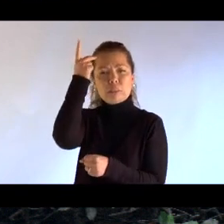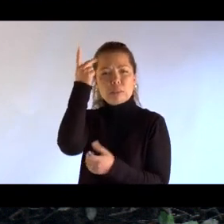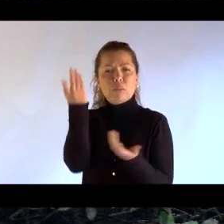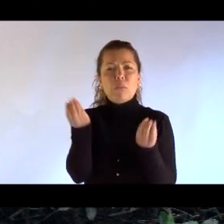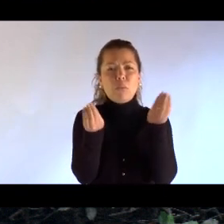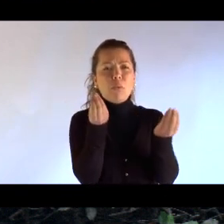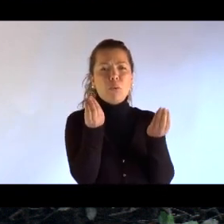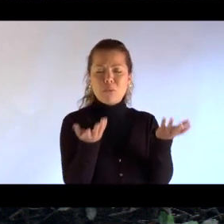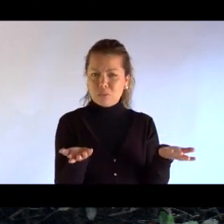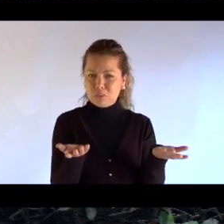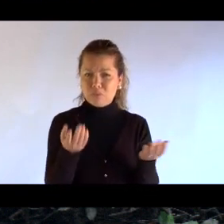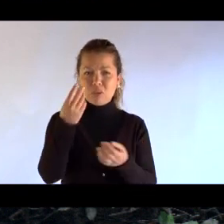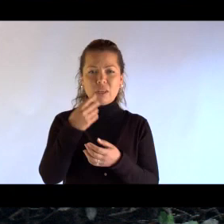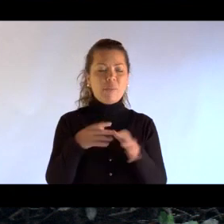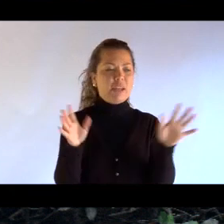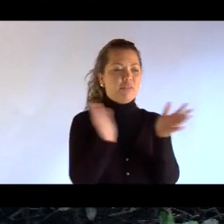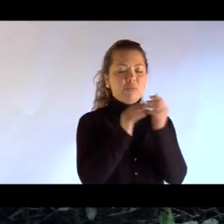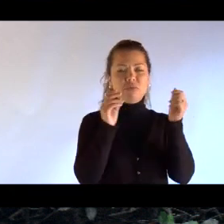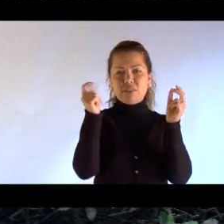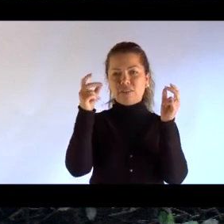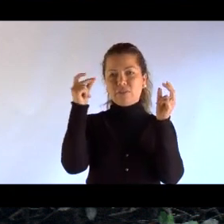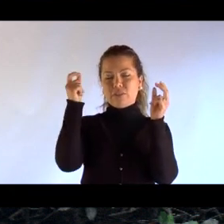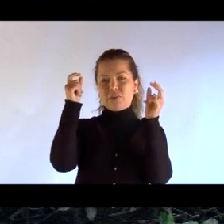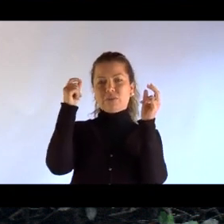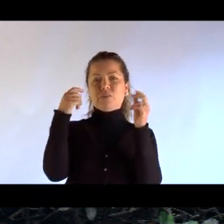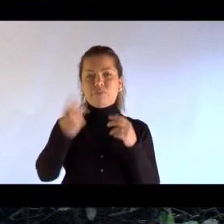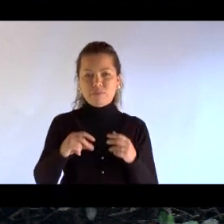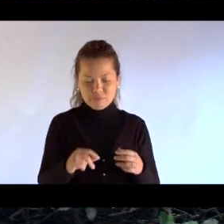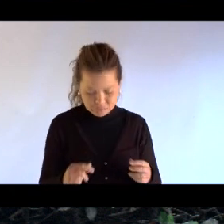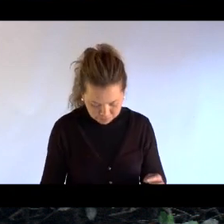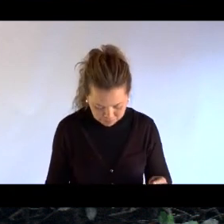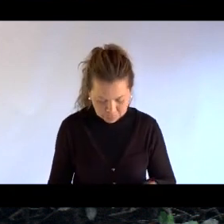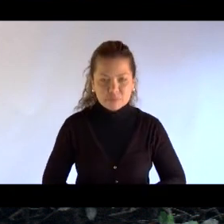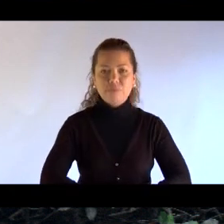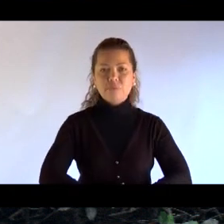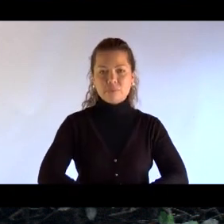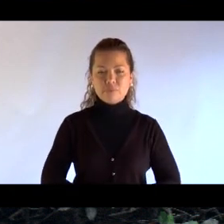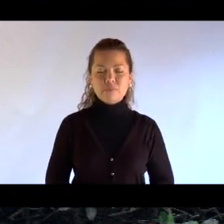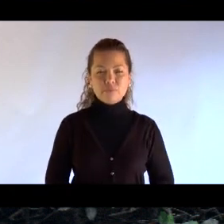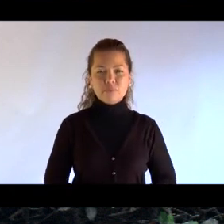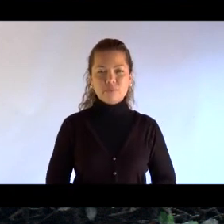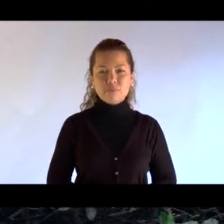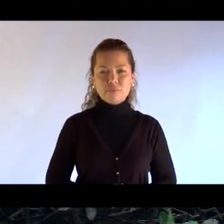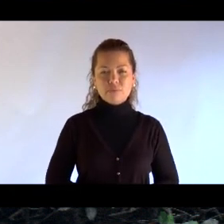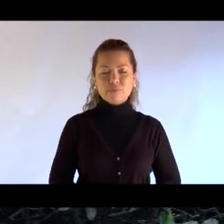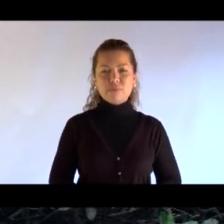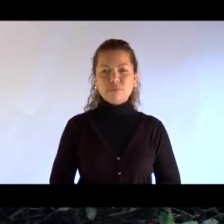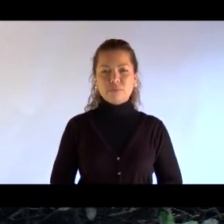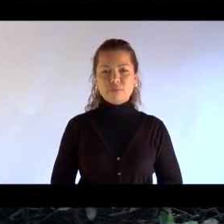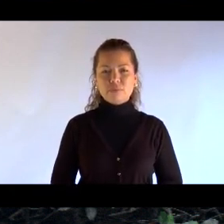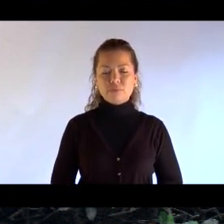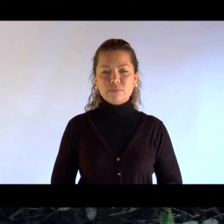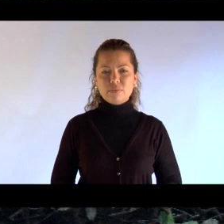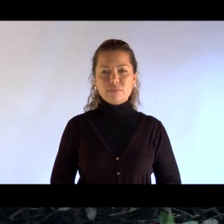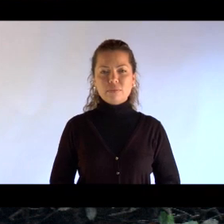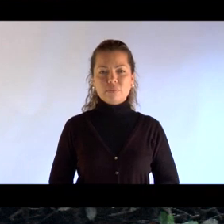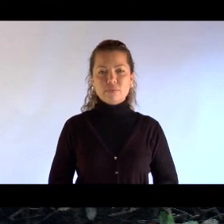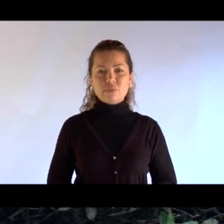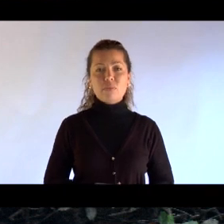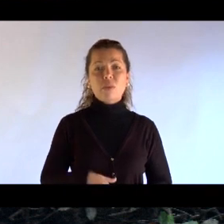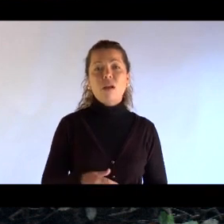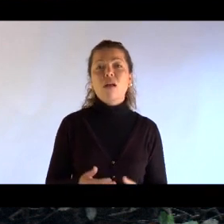Assim como vale a pena pensar na incorporação deste e de outros pratos lembrança aos cardápios dos restaurantes locais, como